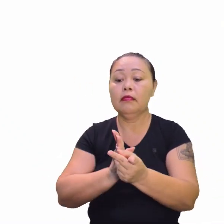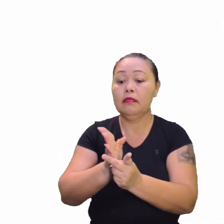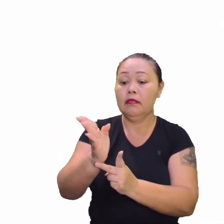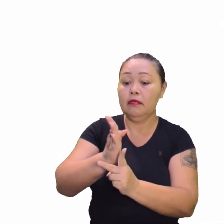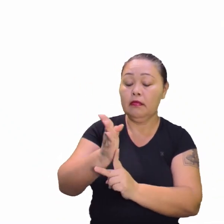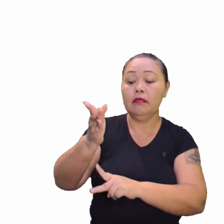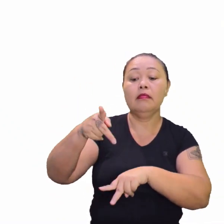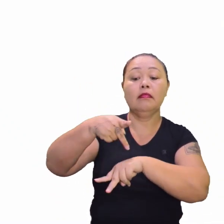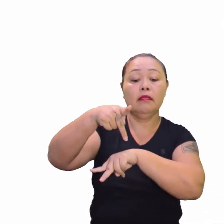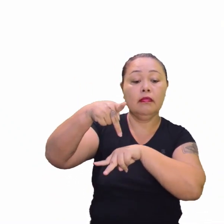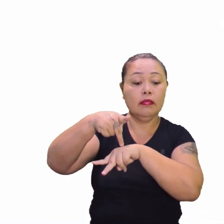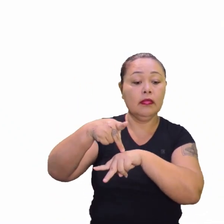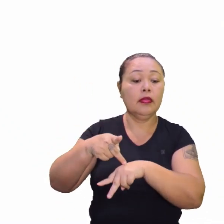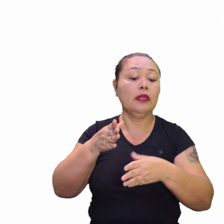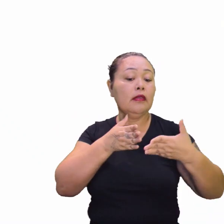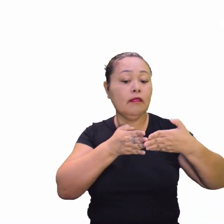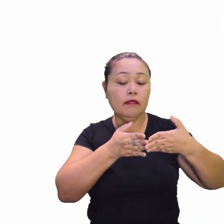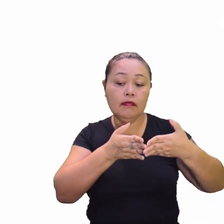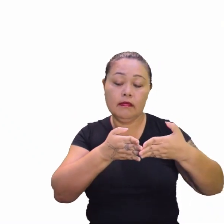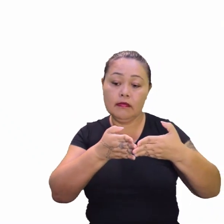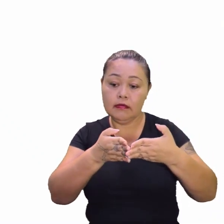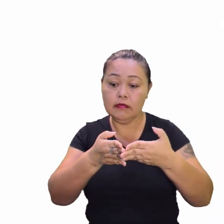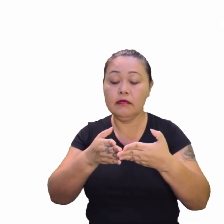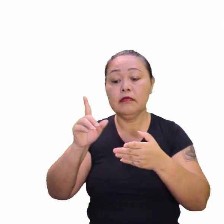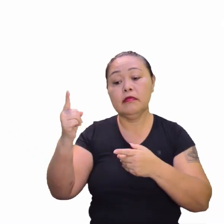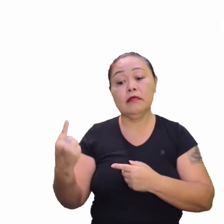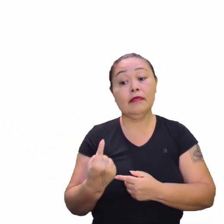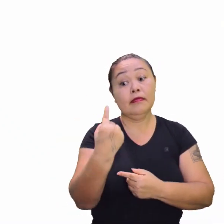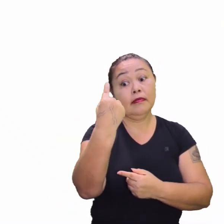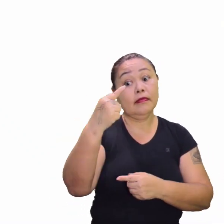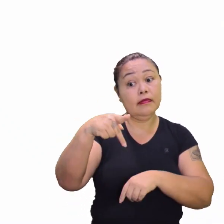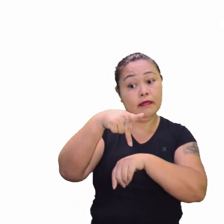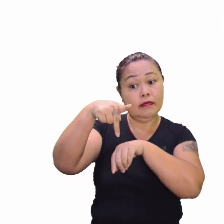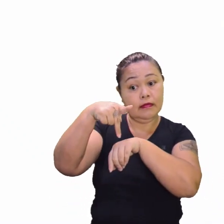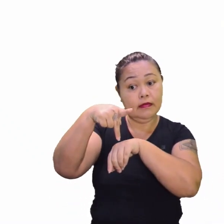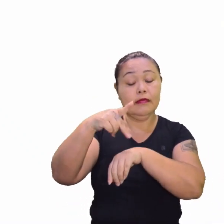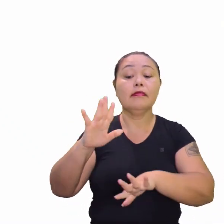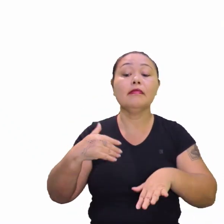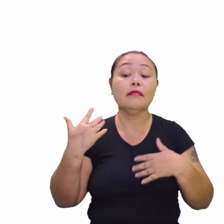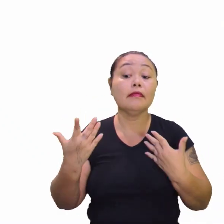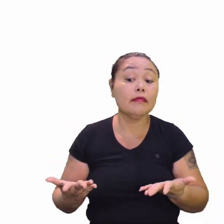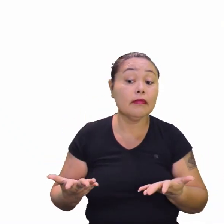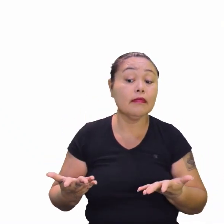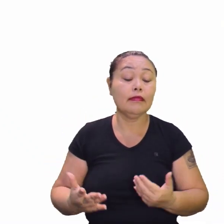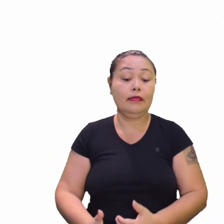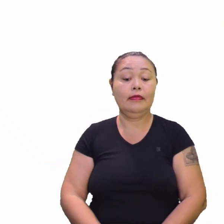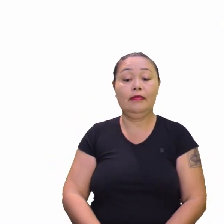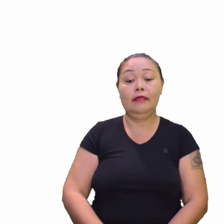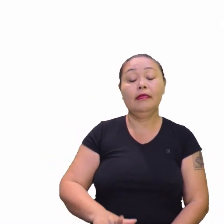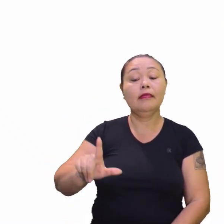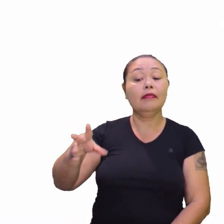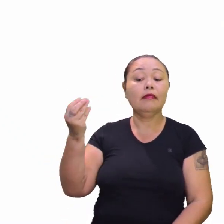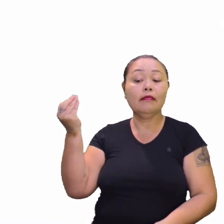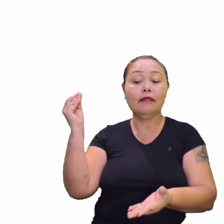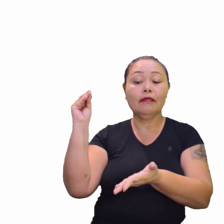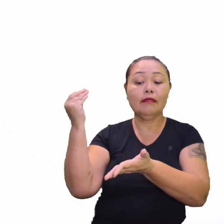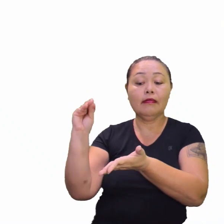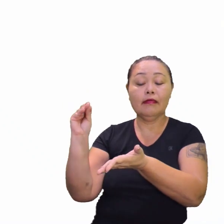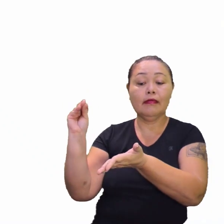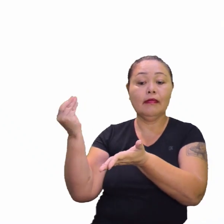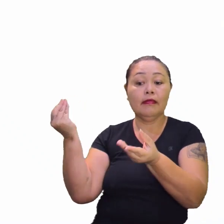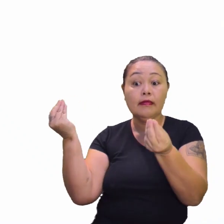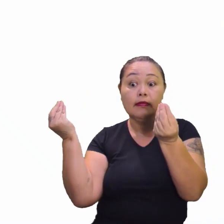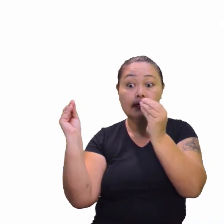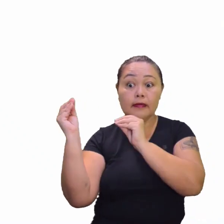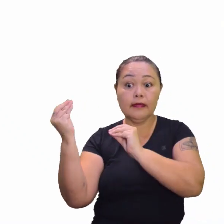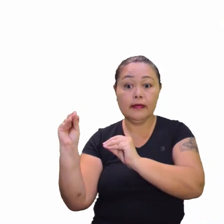e binacional. E aí, navegação e nacional. E aí, galera? Qual é a